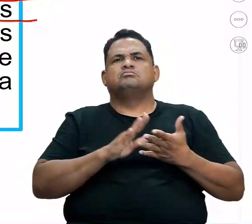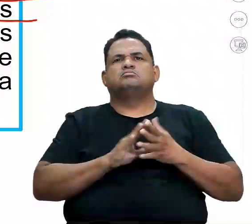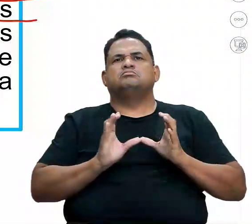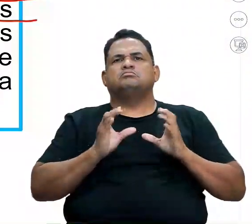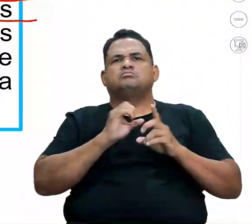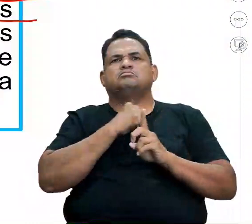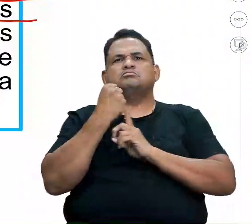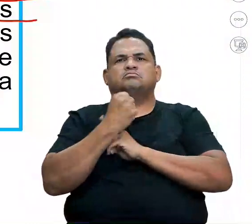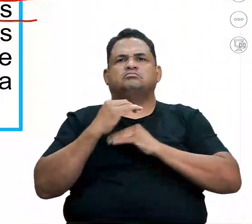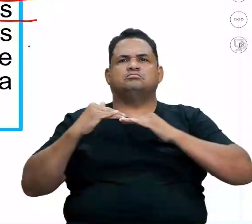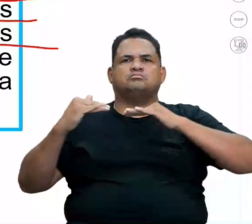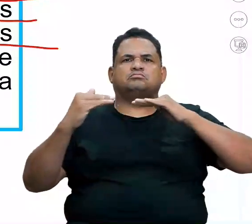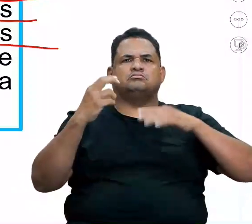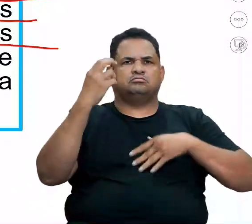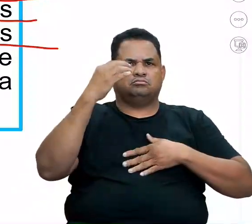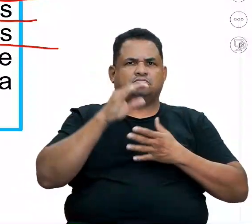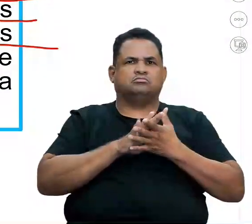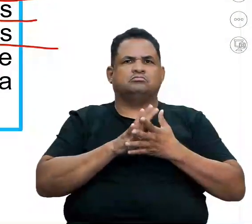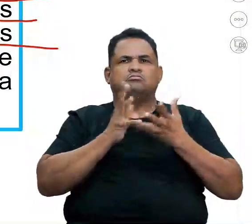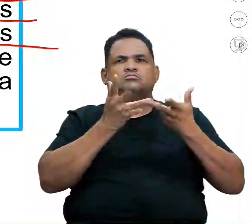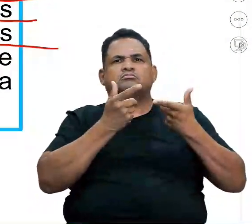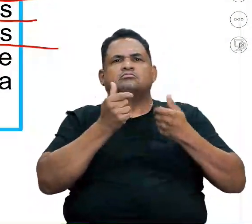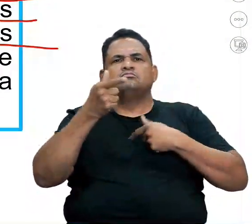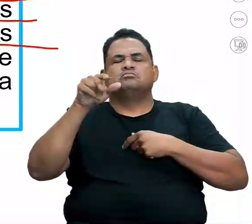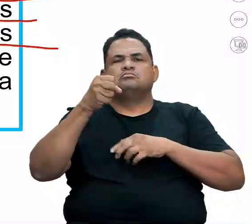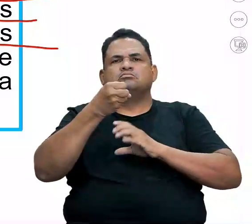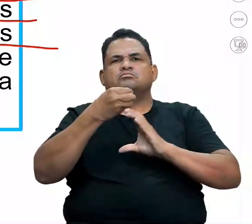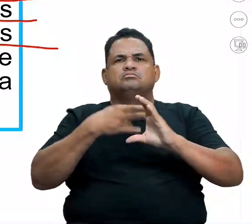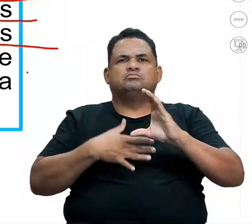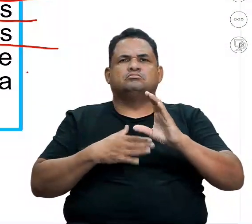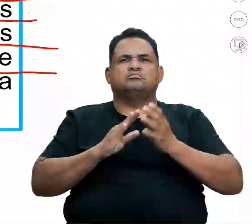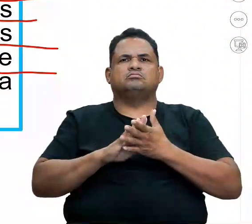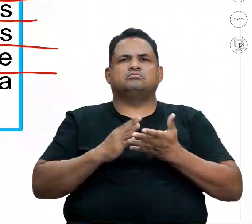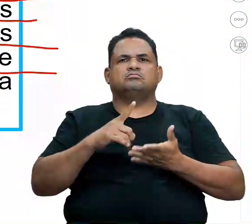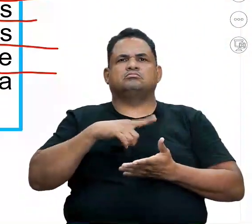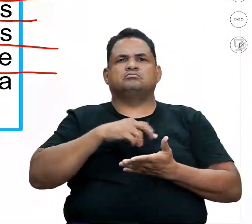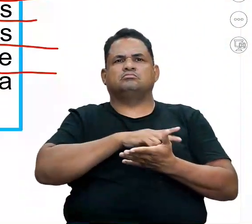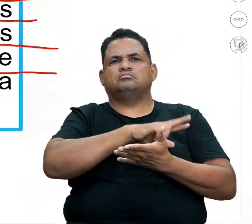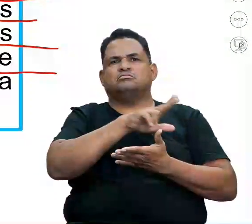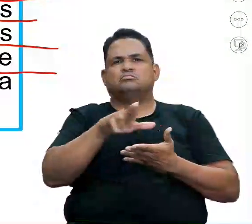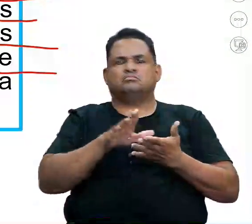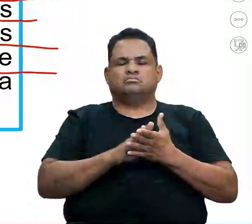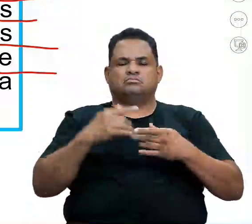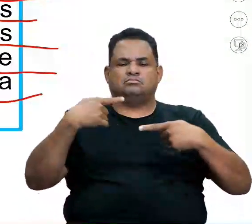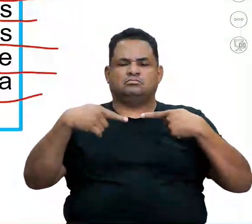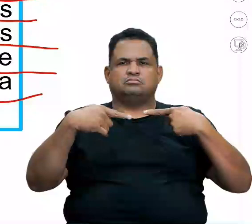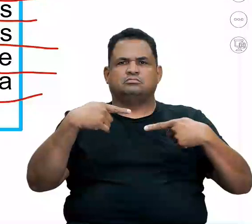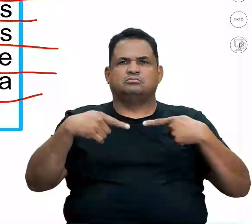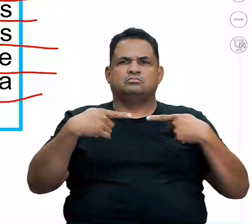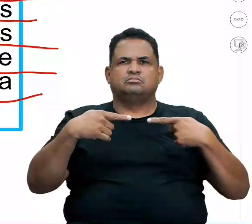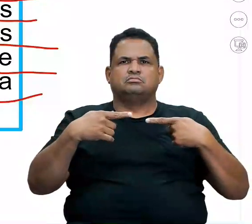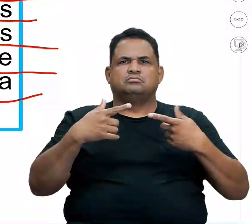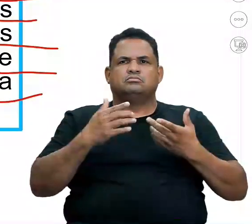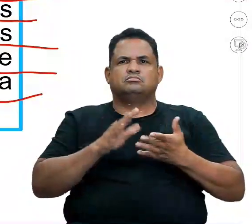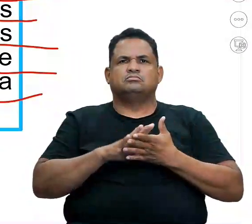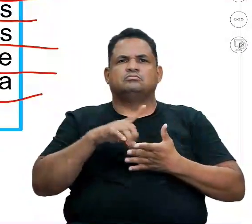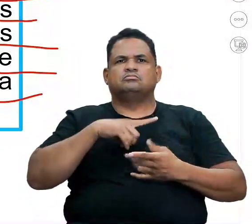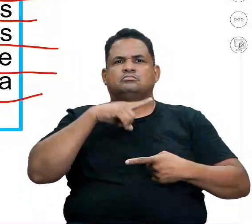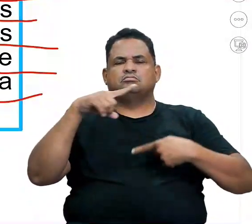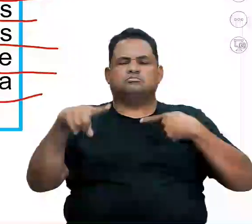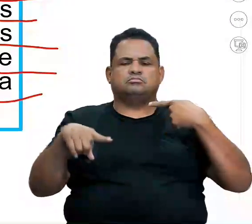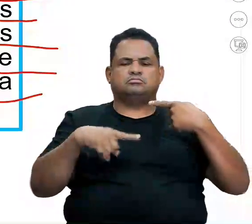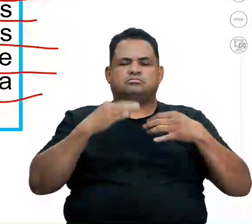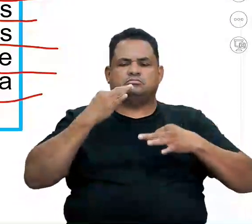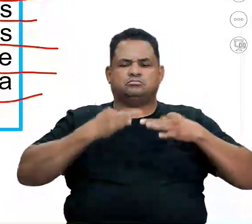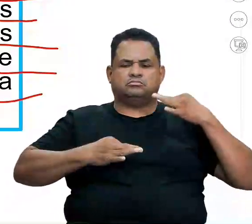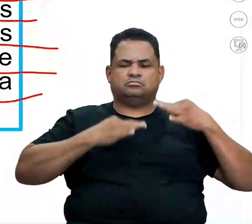né? Habilidades e outras características. Compreende-se a diversidade dentro de uma política comprometida com a